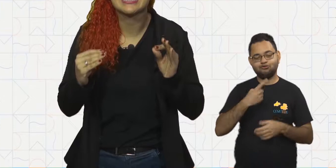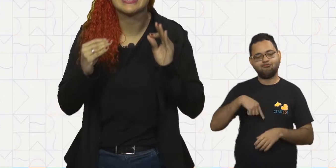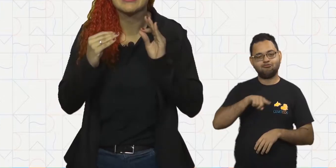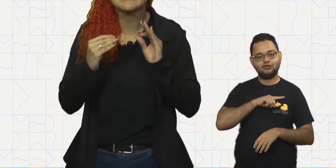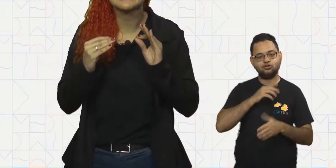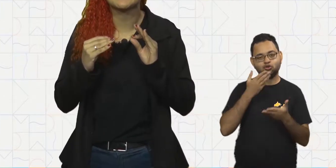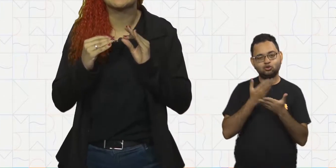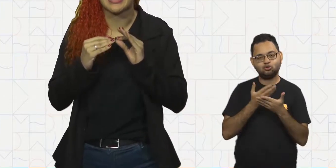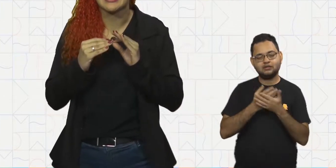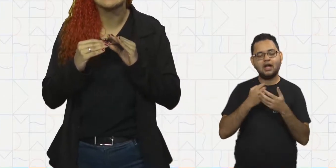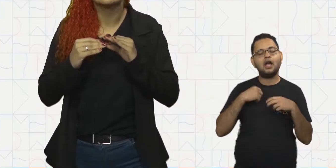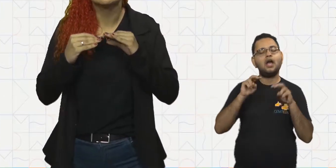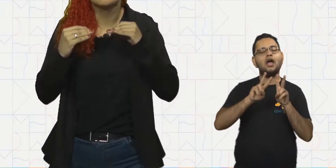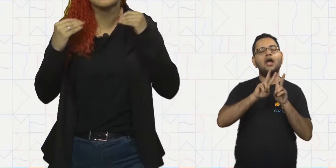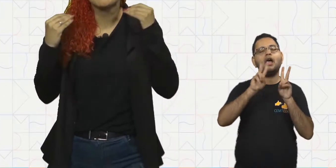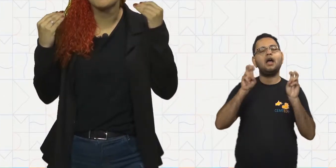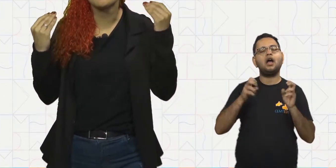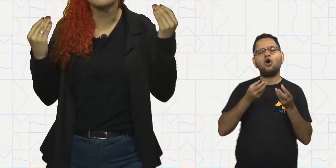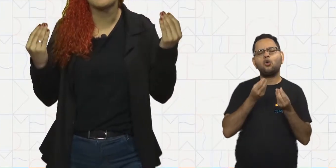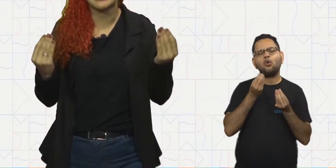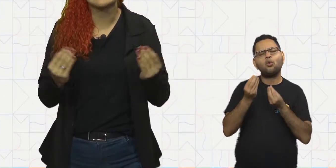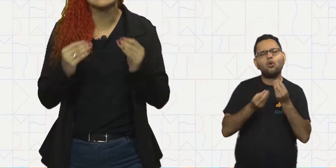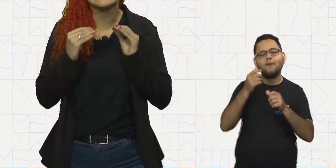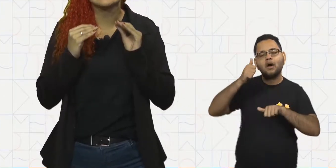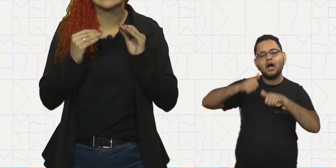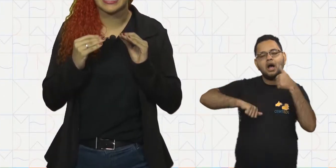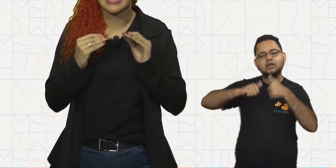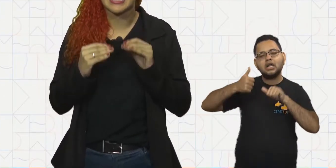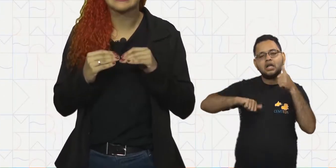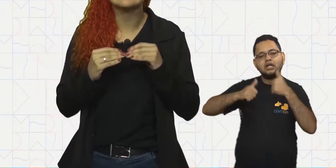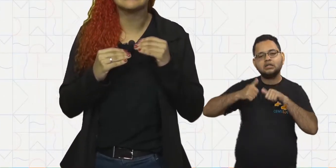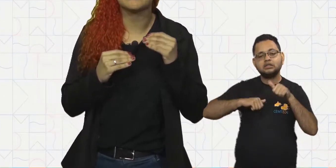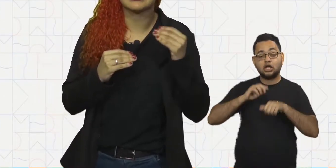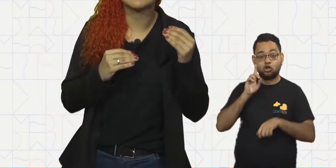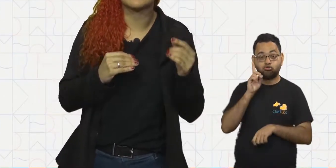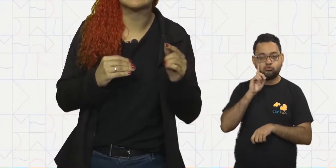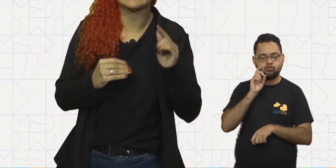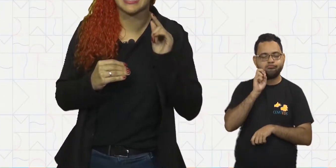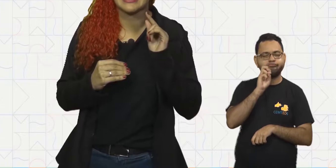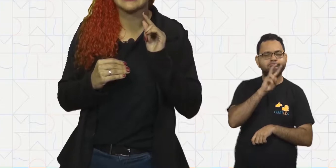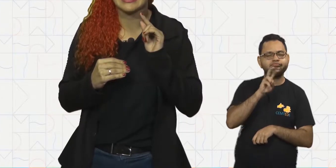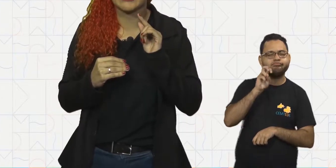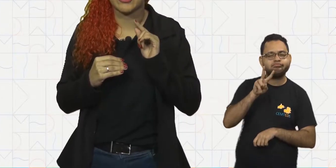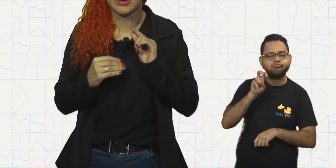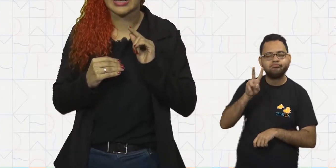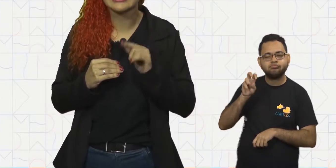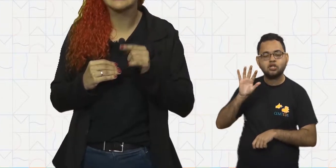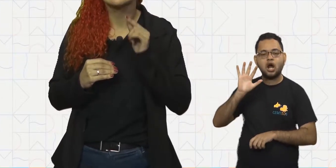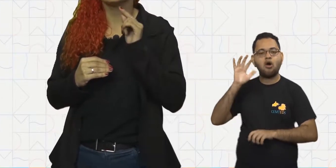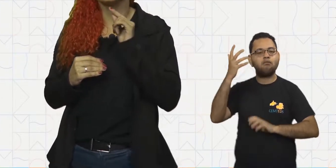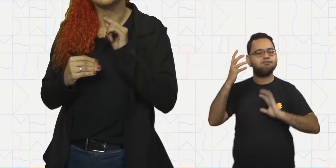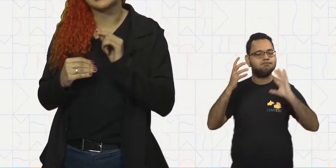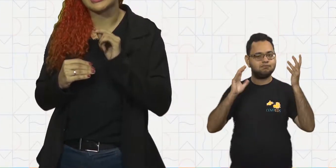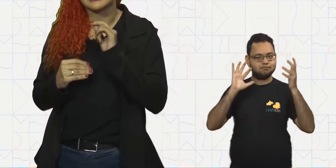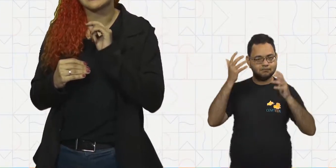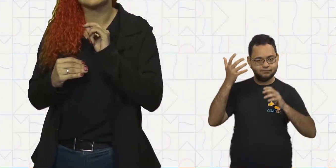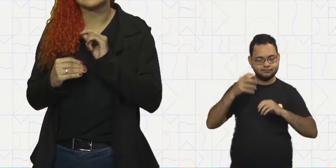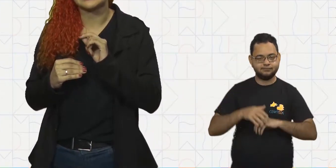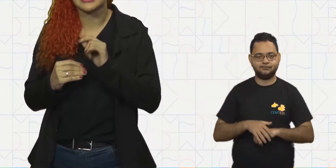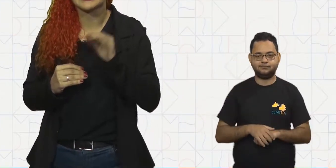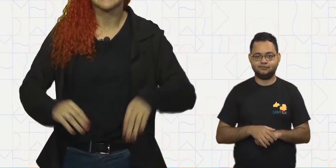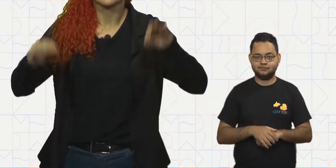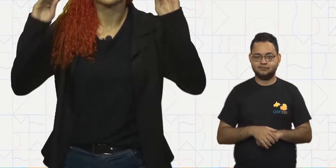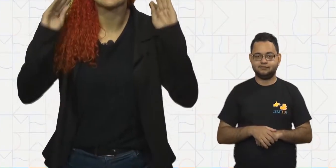Hoje iremos estudar sobre como analisar as situações aleatórias no